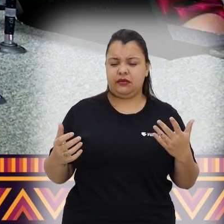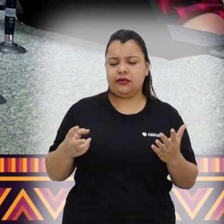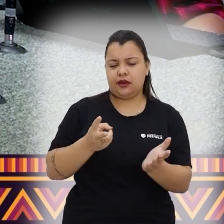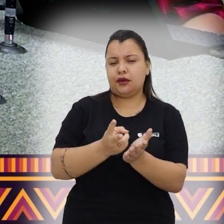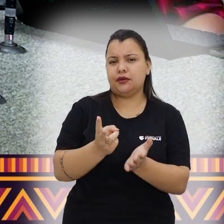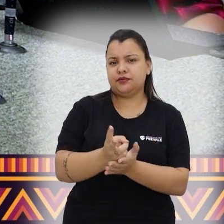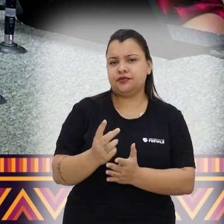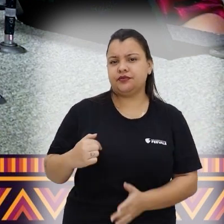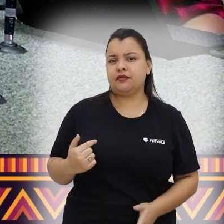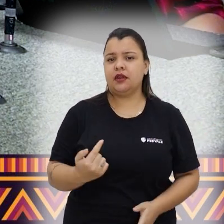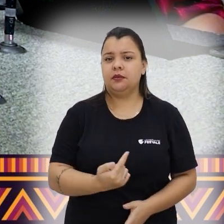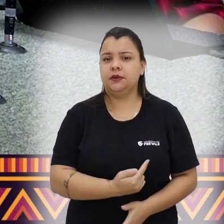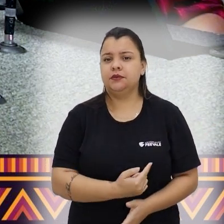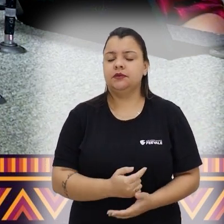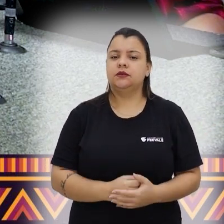nós,